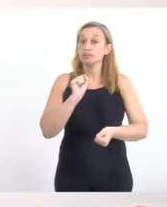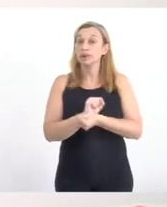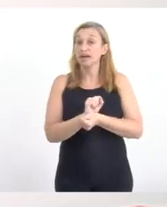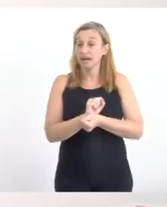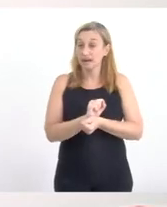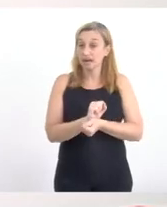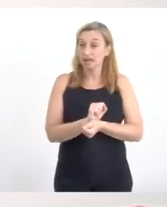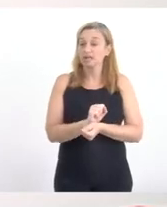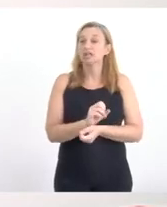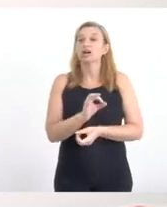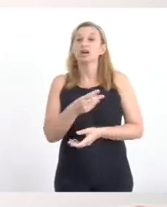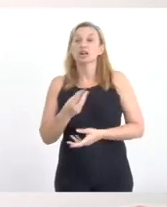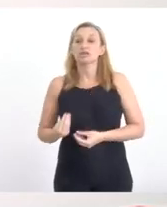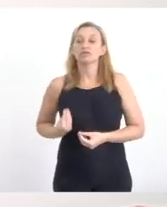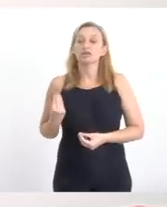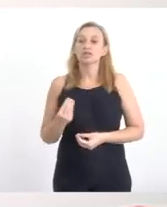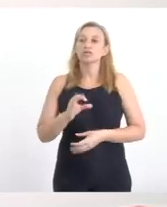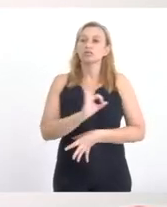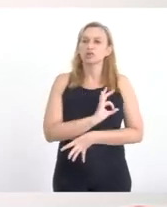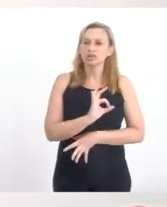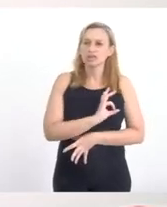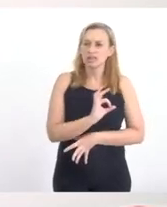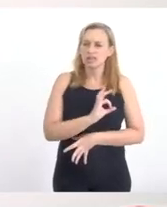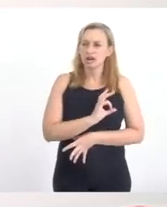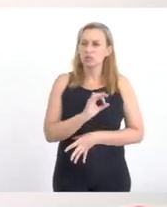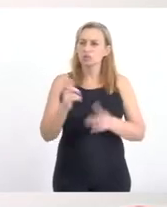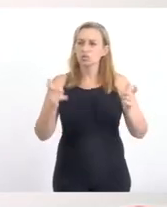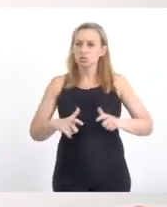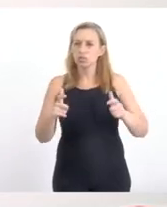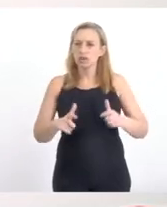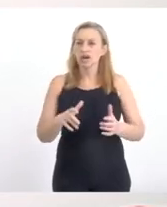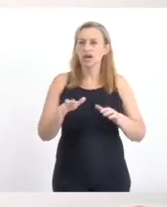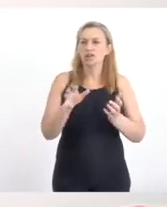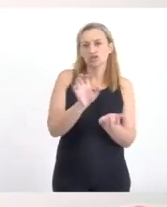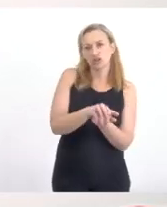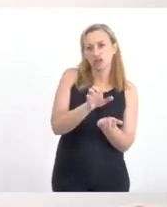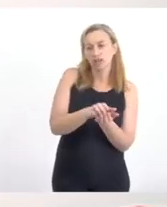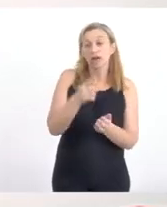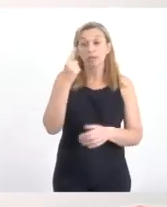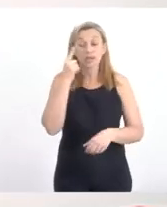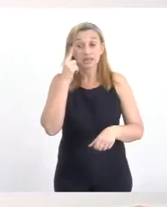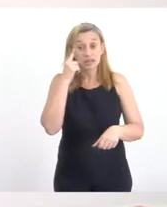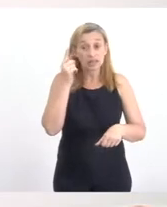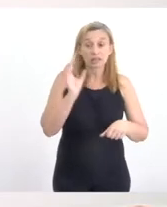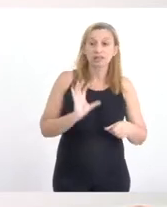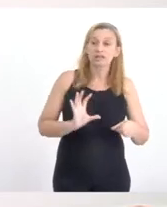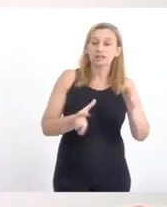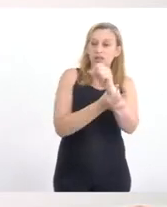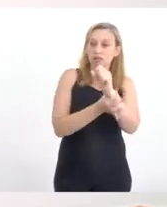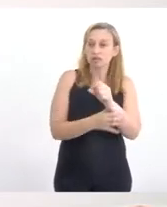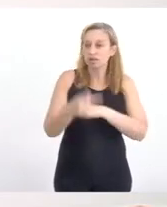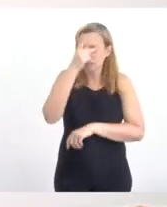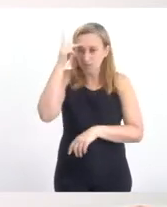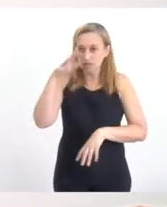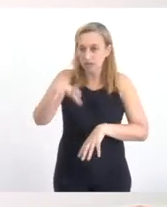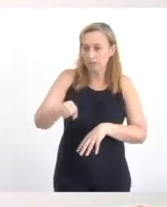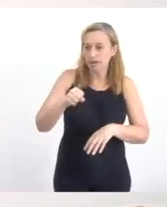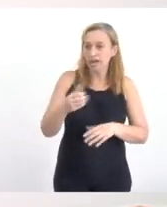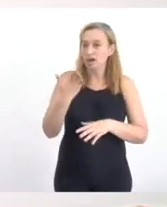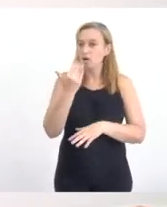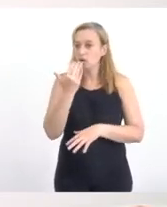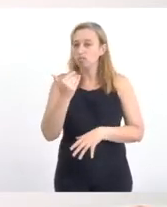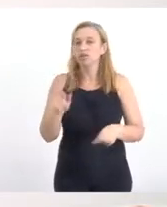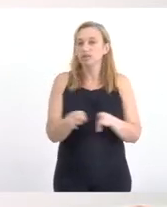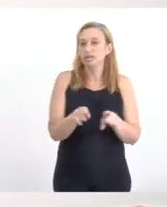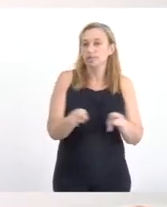de de presença policial no território do jacarezinho Então são nele também na segurança de quem ia buscar a cesta mas também de quem estava